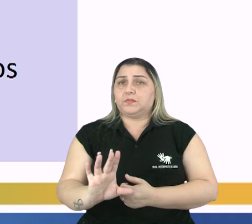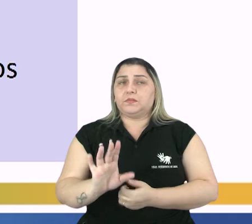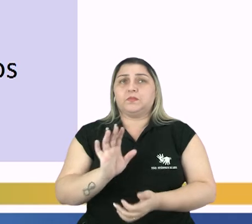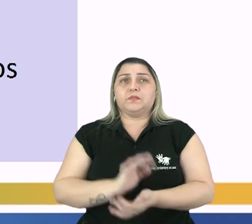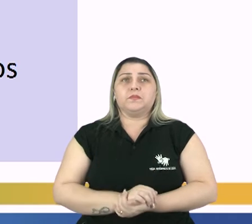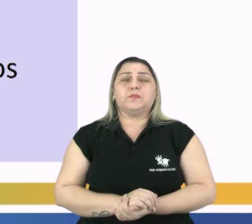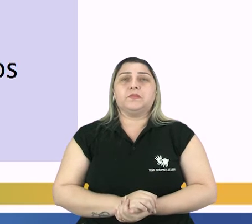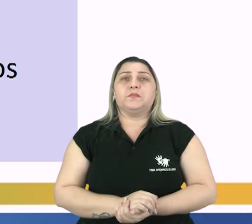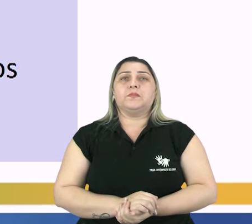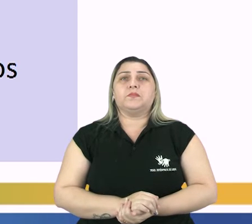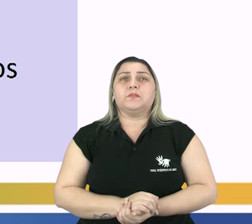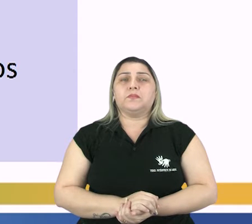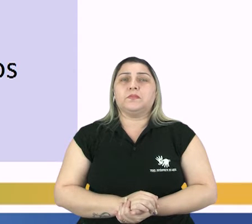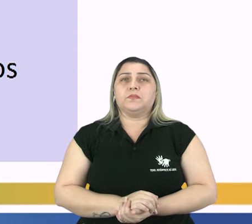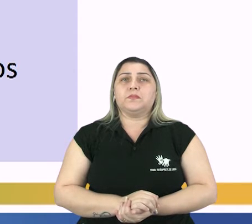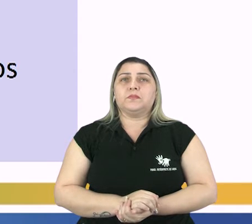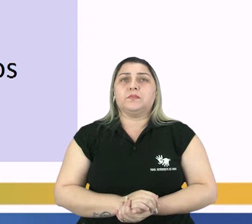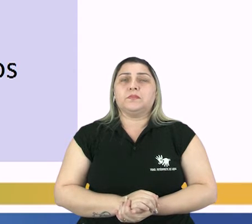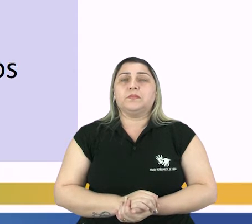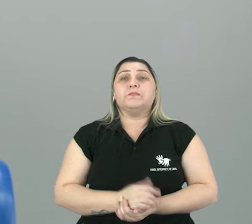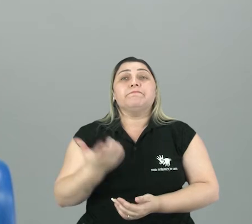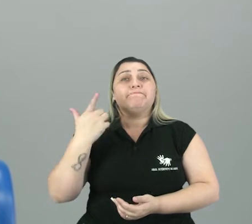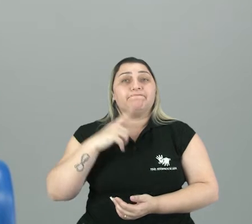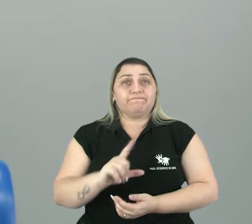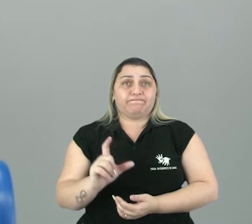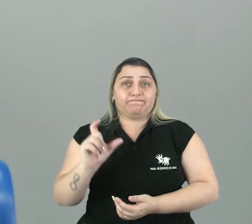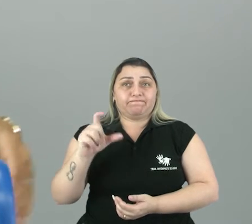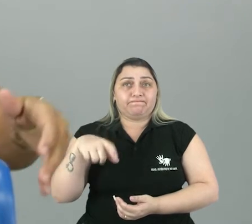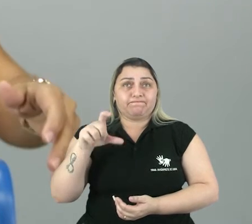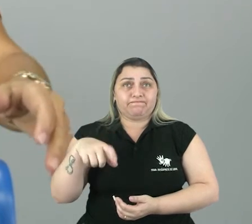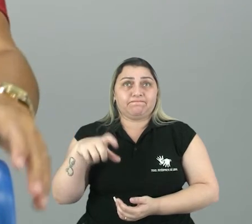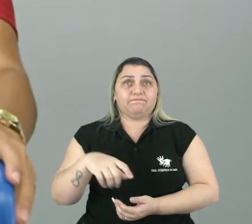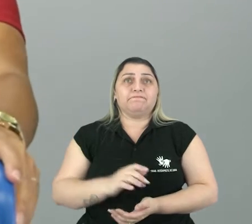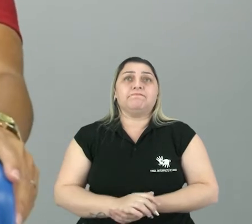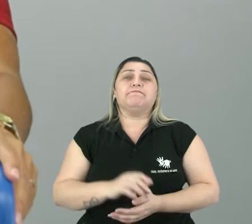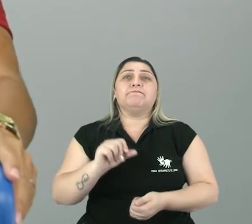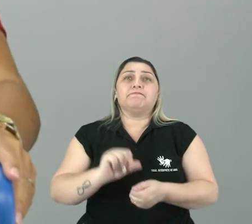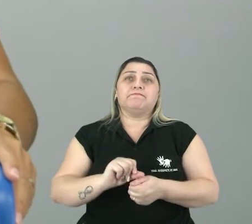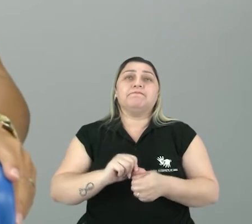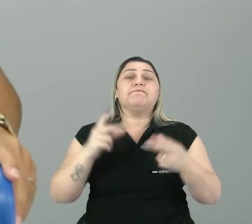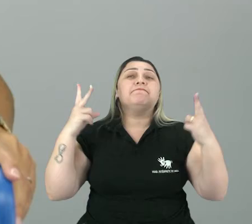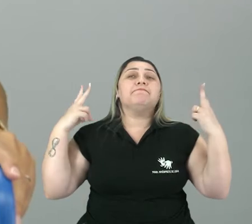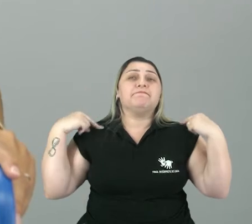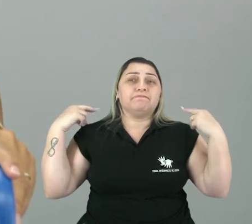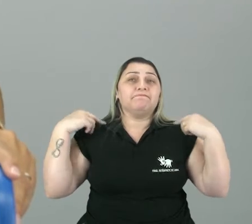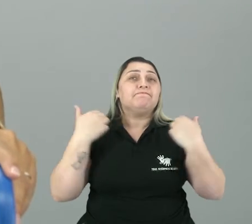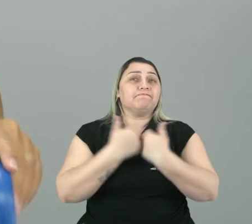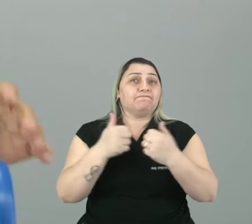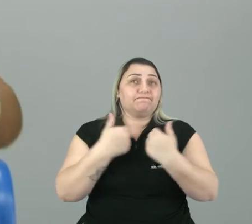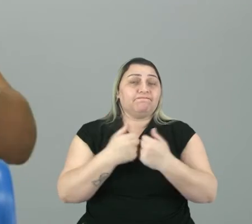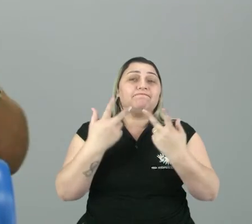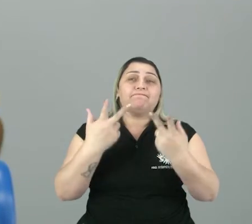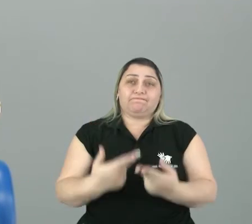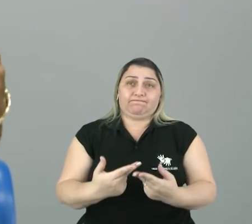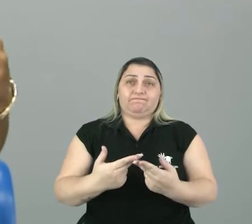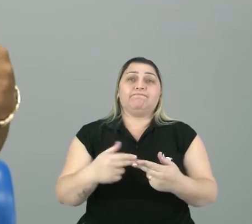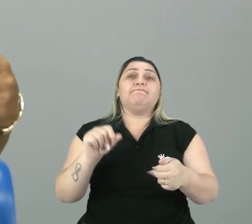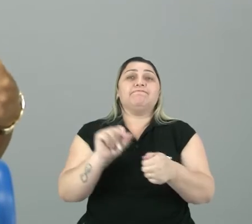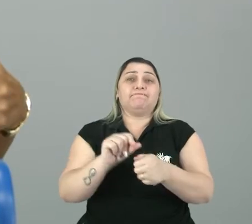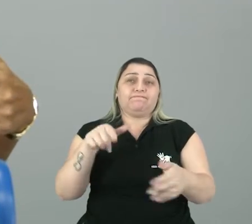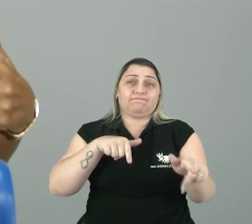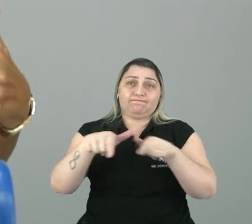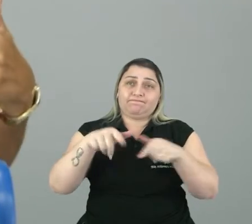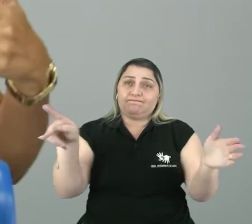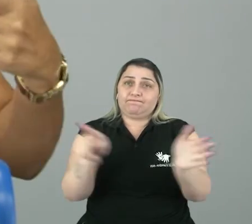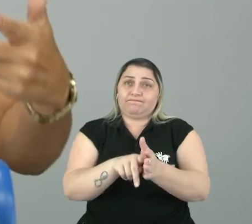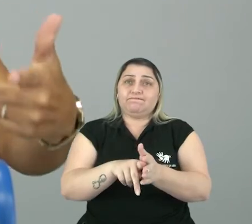para passar troco. Mas como nem todo mundo adquire o cartão, mesmo assim eles fazem com que o motorista do ônibus, ao mesmo tempo que ele está